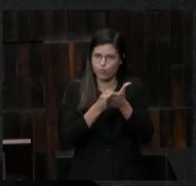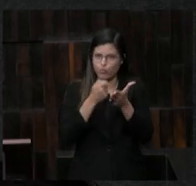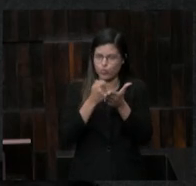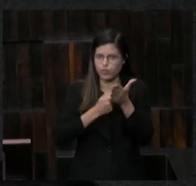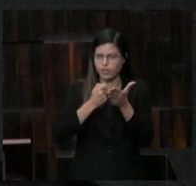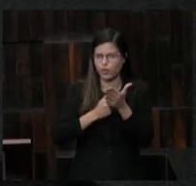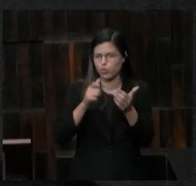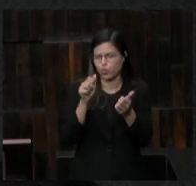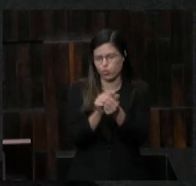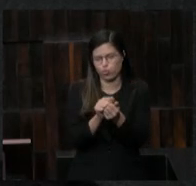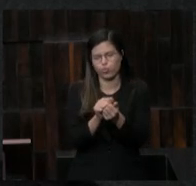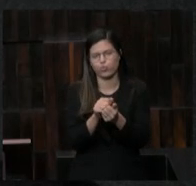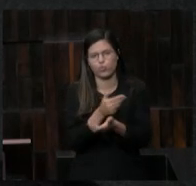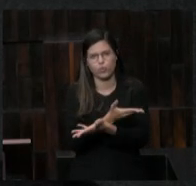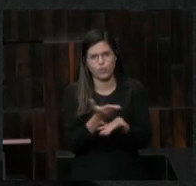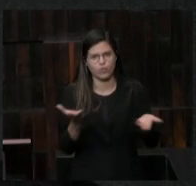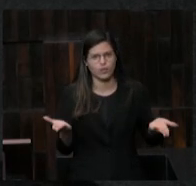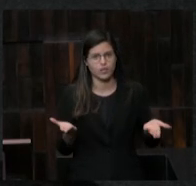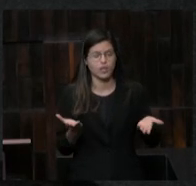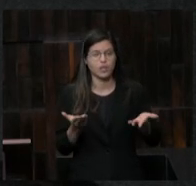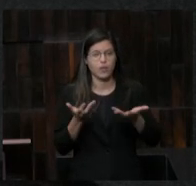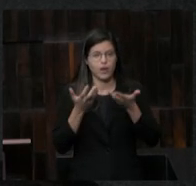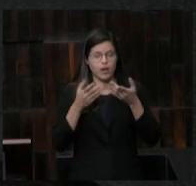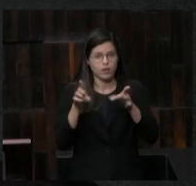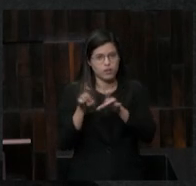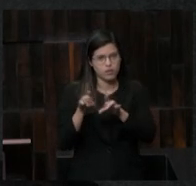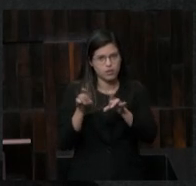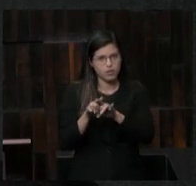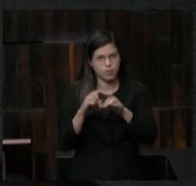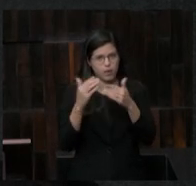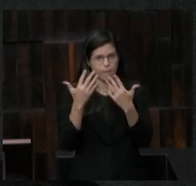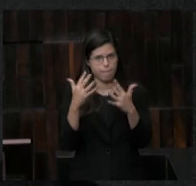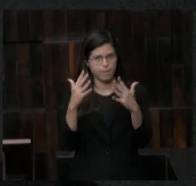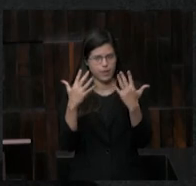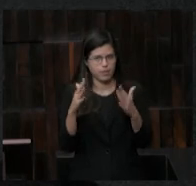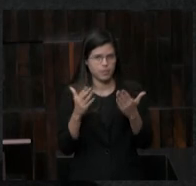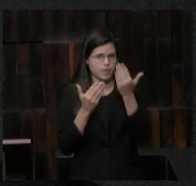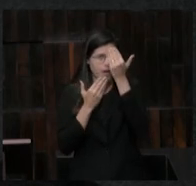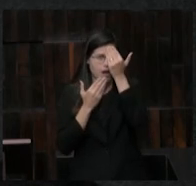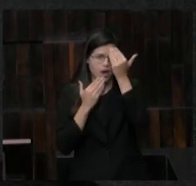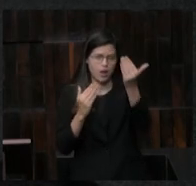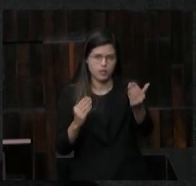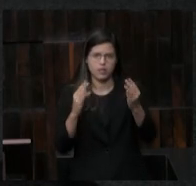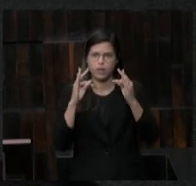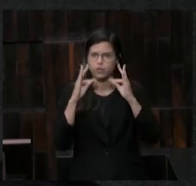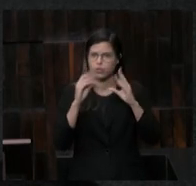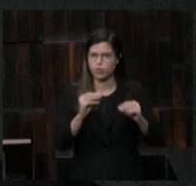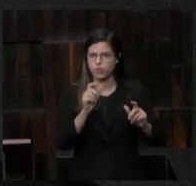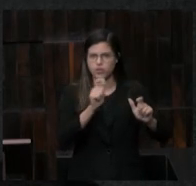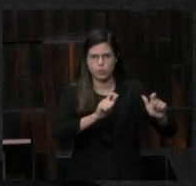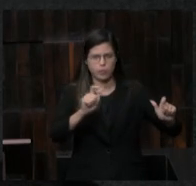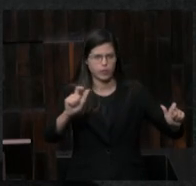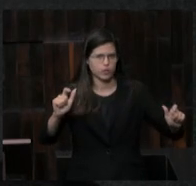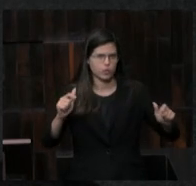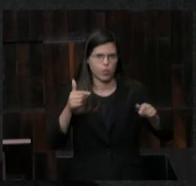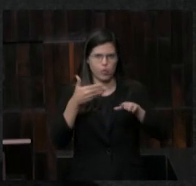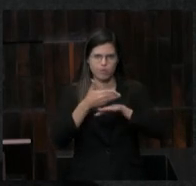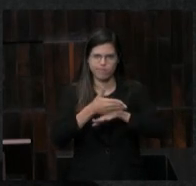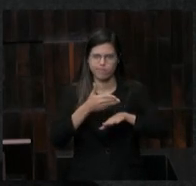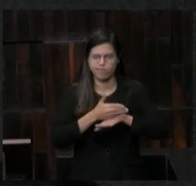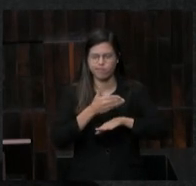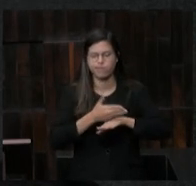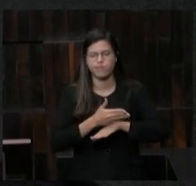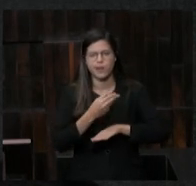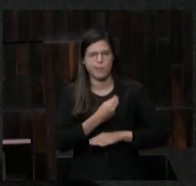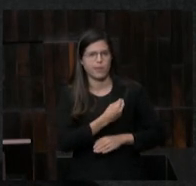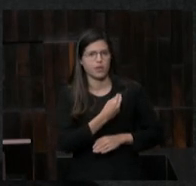com vocês. Eu quero também parabenizar e agradecer a todas as pessoas aqui presentes,